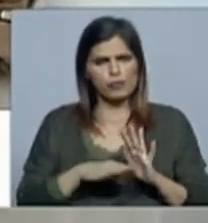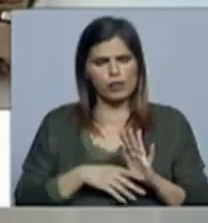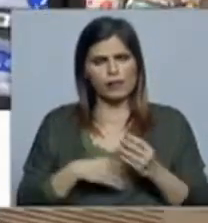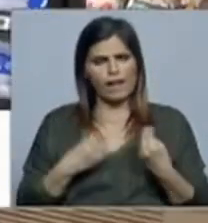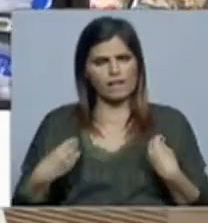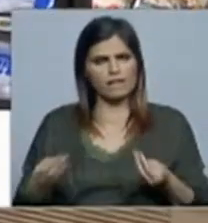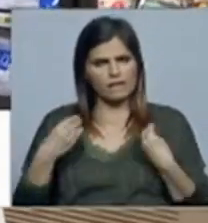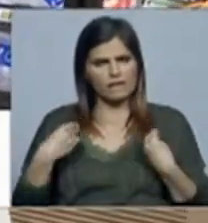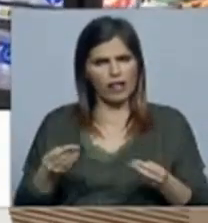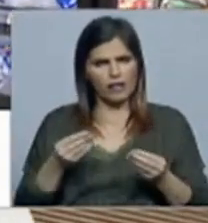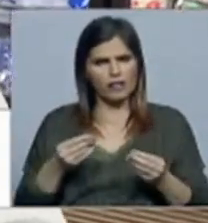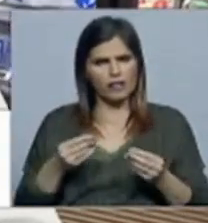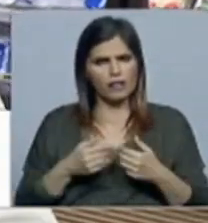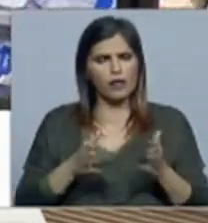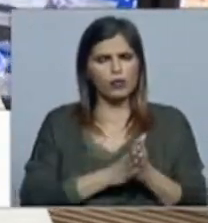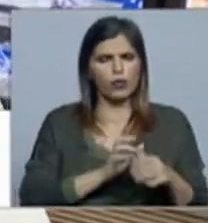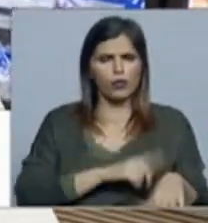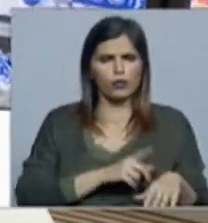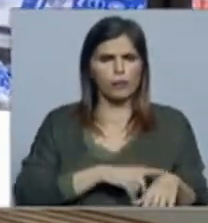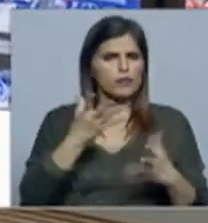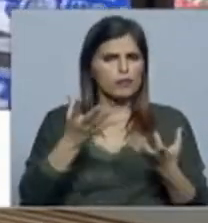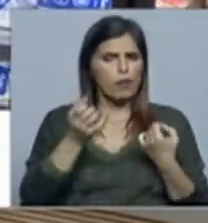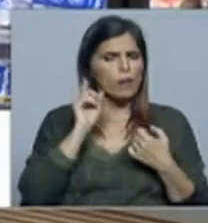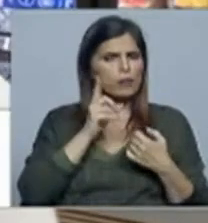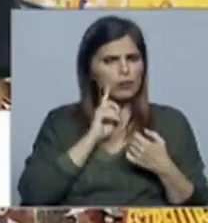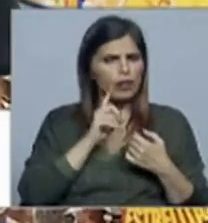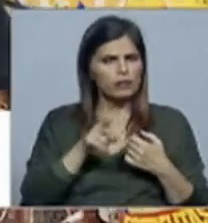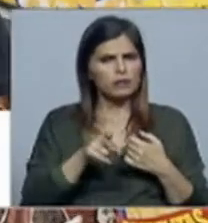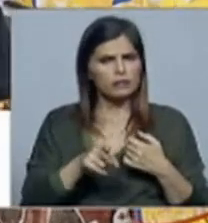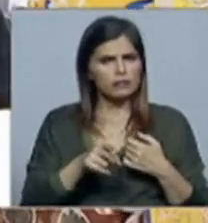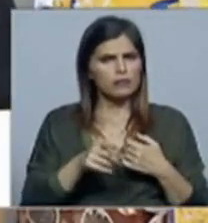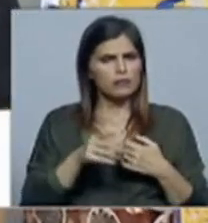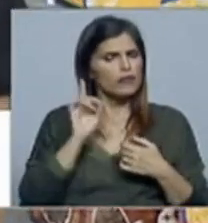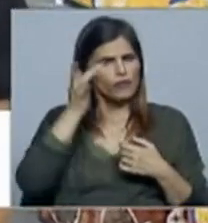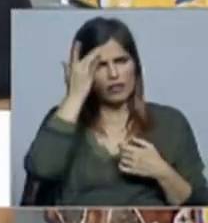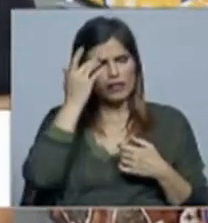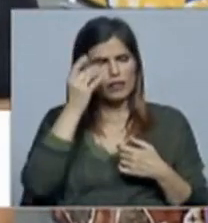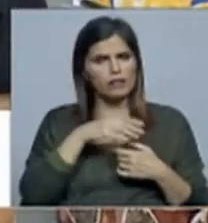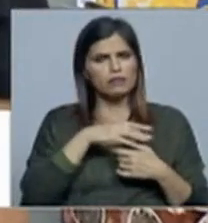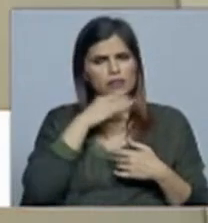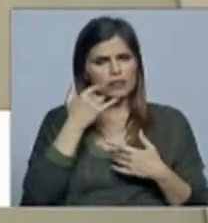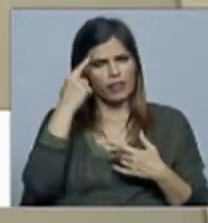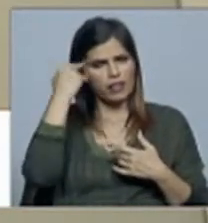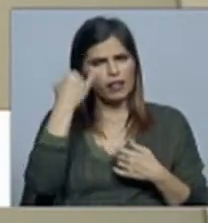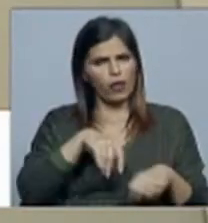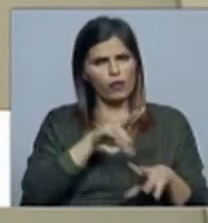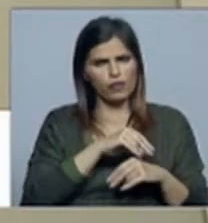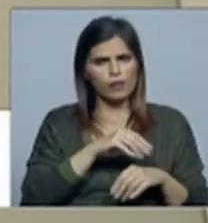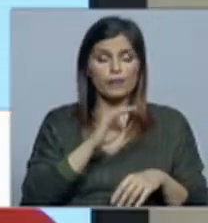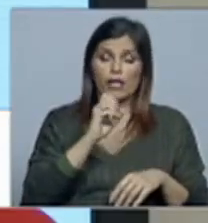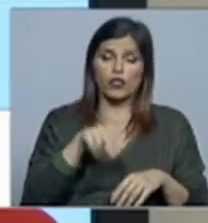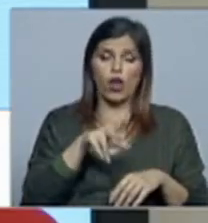apreciado. Todo o tempo que se poupa é importante, não é? E este conceito facilita. Acho muito gira, é muito inovadora. A Sonae